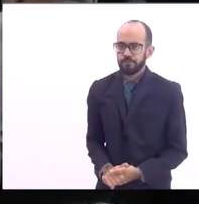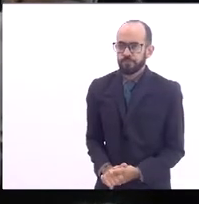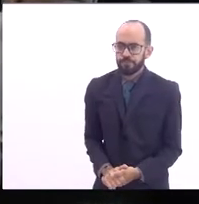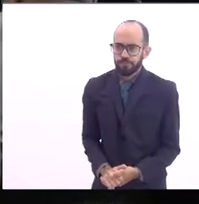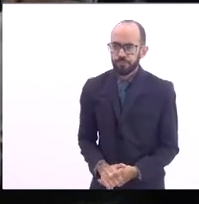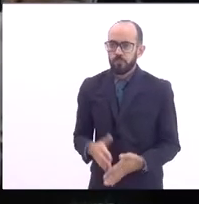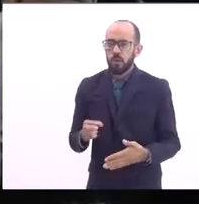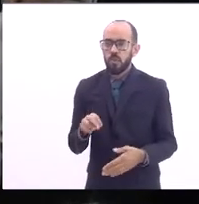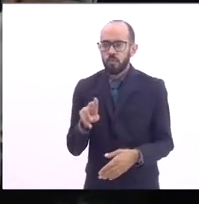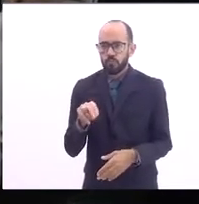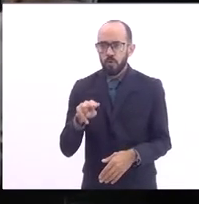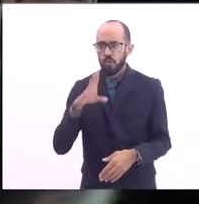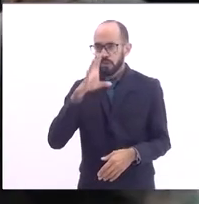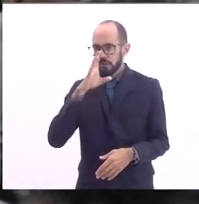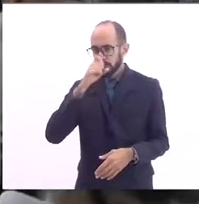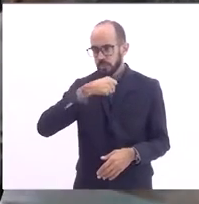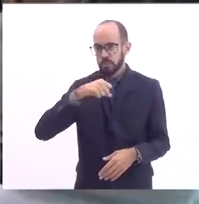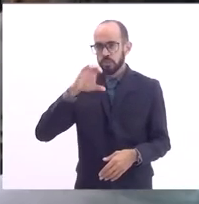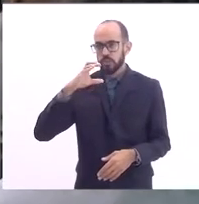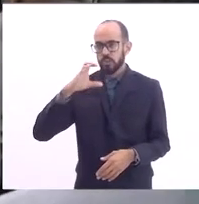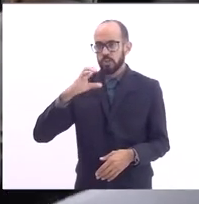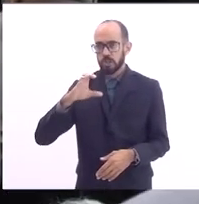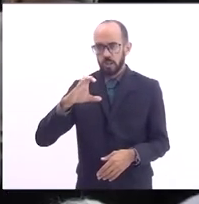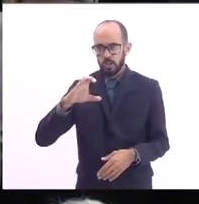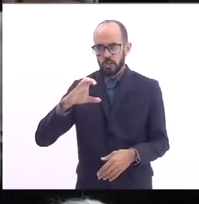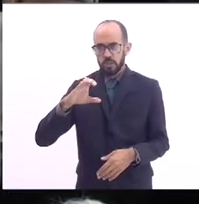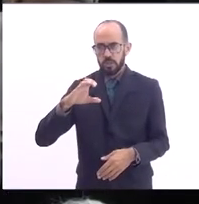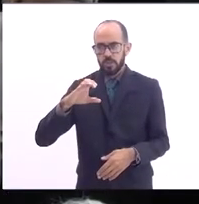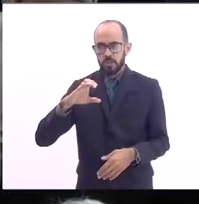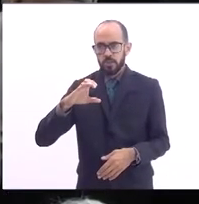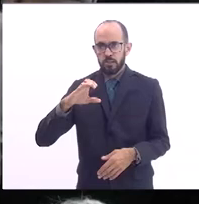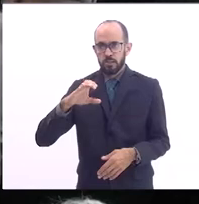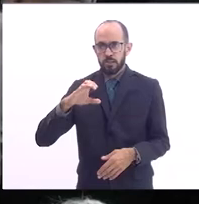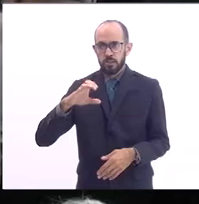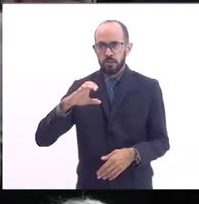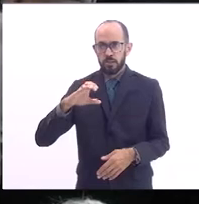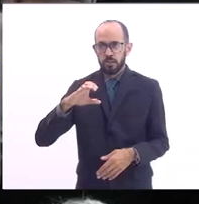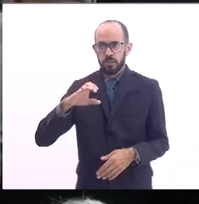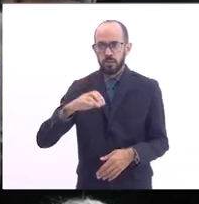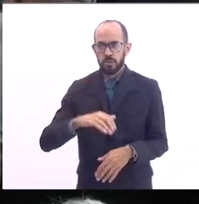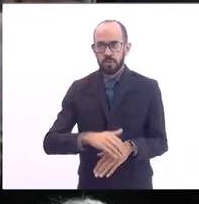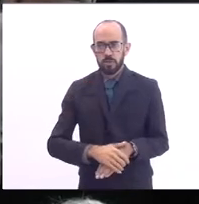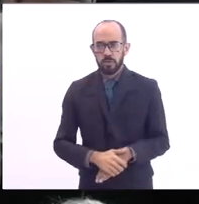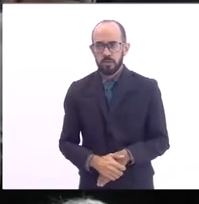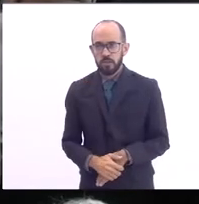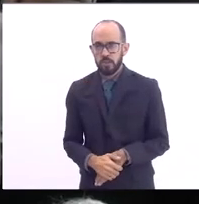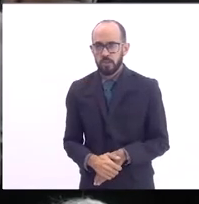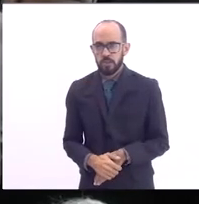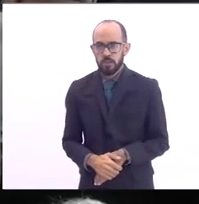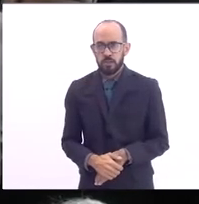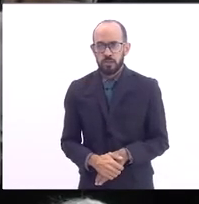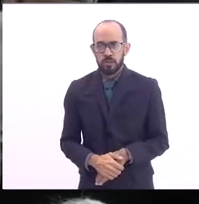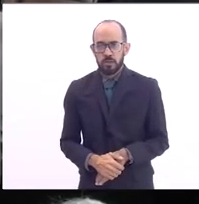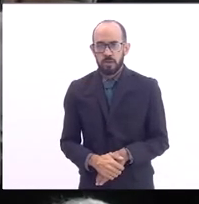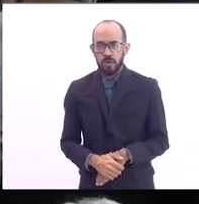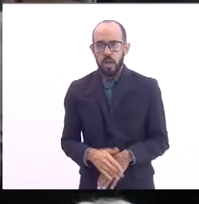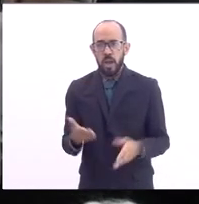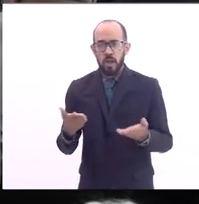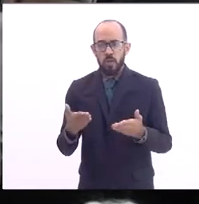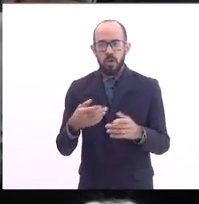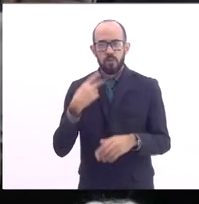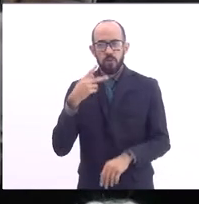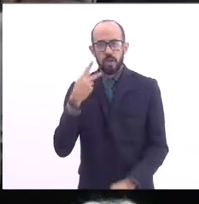Eu vou insistir com o Niterói, depois vamos ter um intervalo sobre Niterói. Então, passar a palavra para o